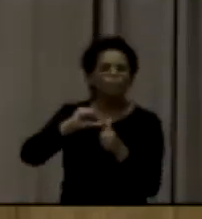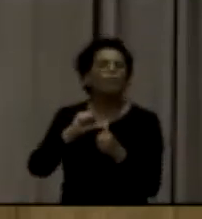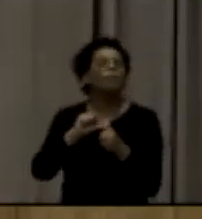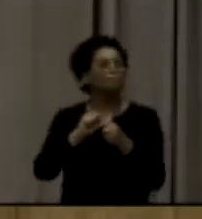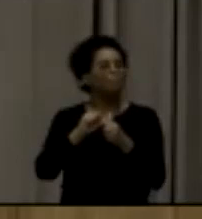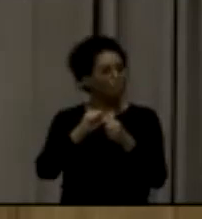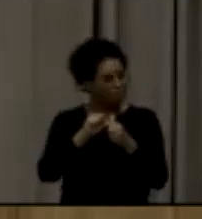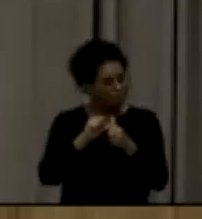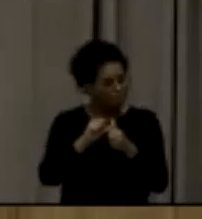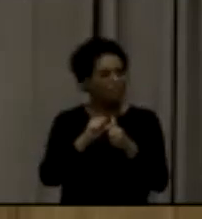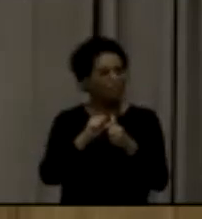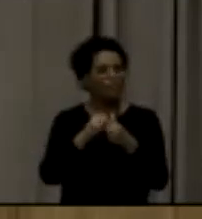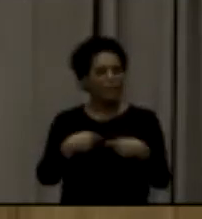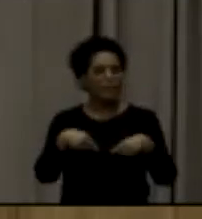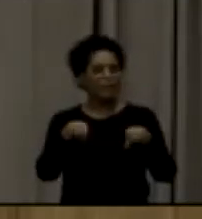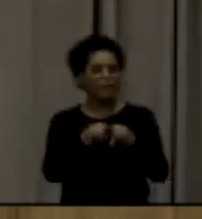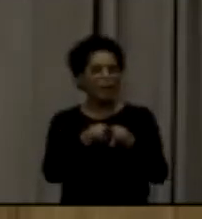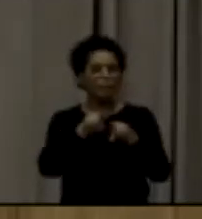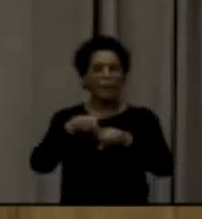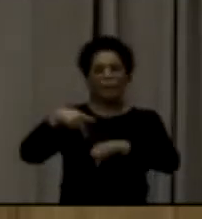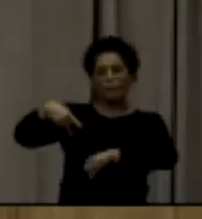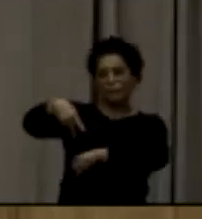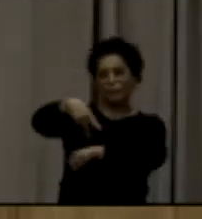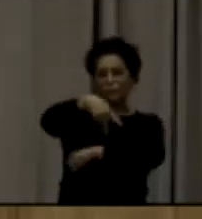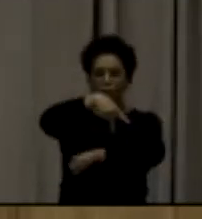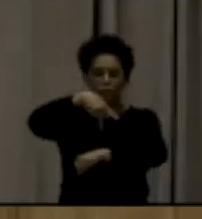enferrujado, para os países